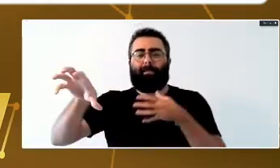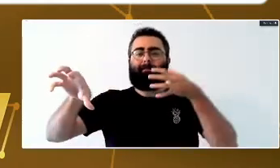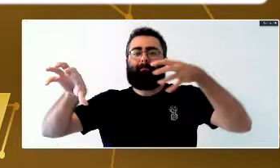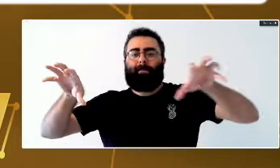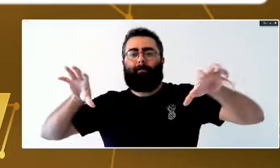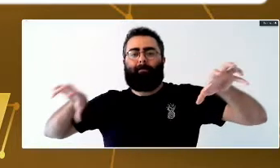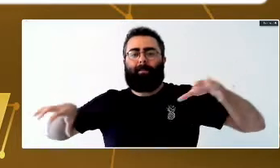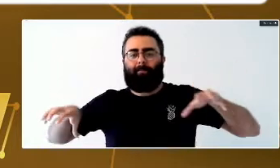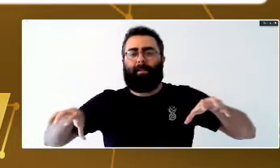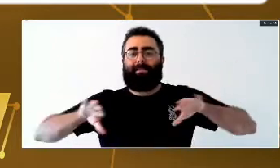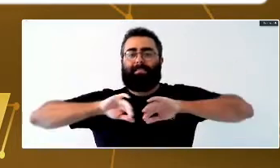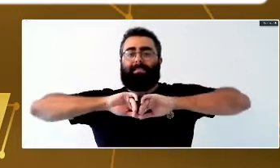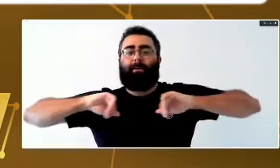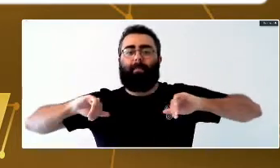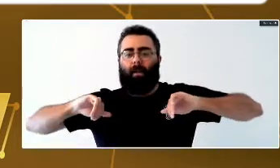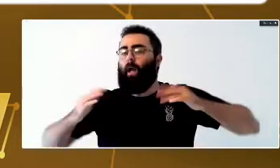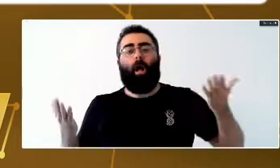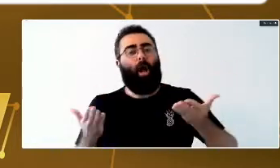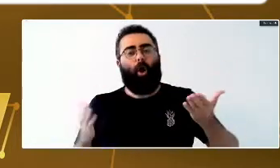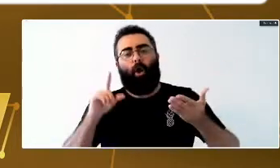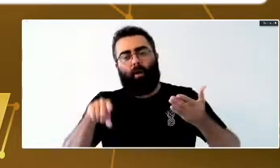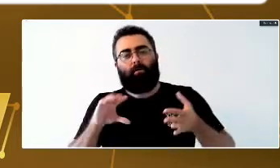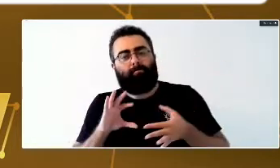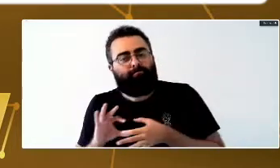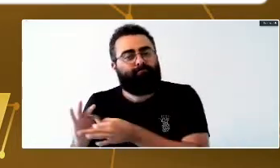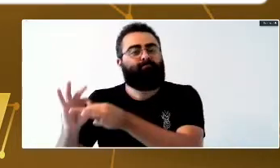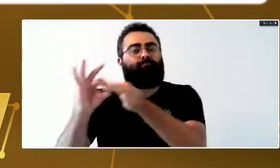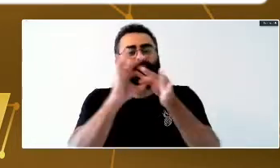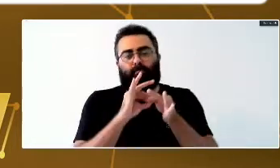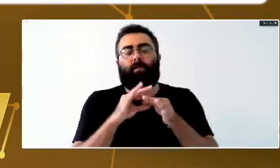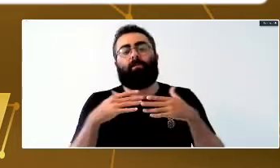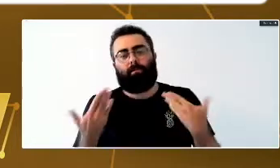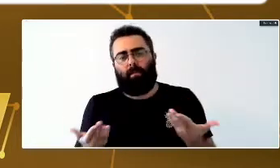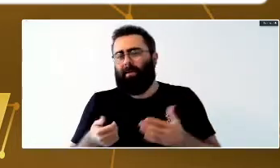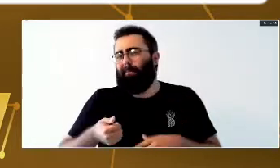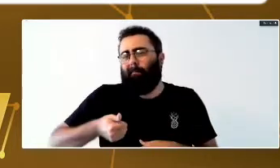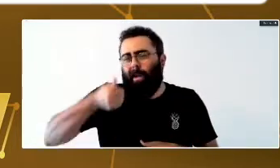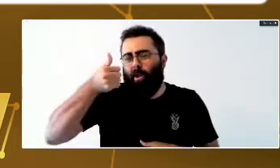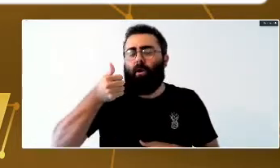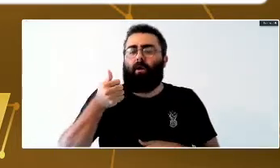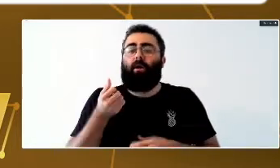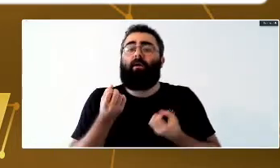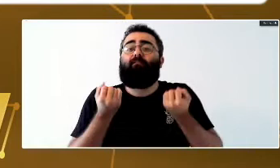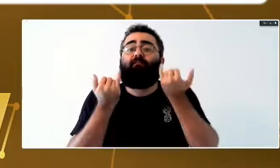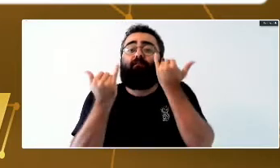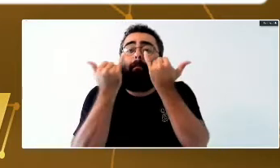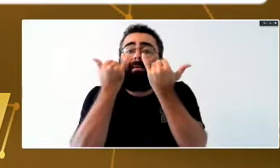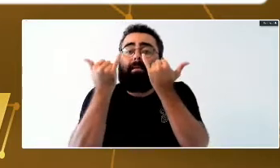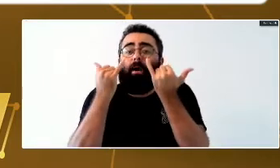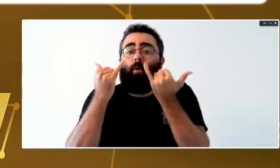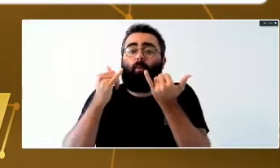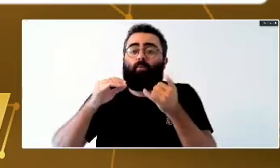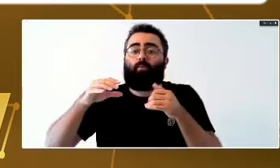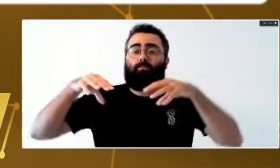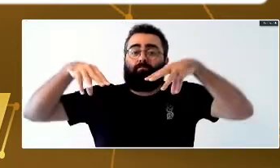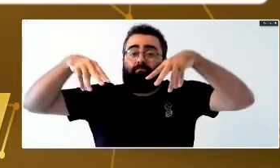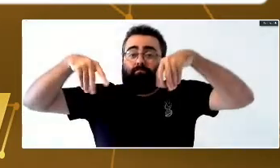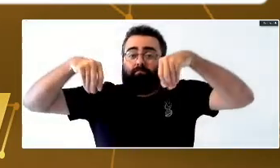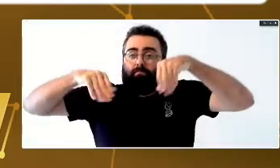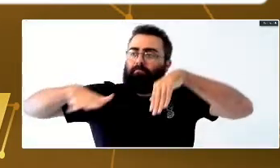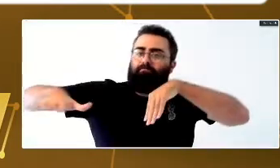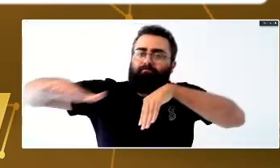veio para ser utilizada não só no setor de energia elétrica, mas em outros setores, ela veio com